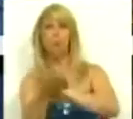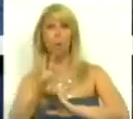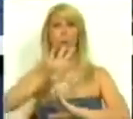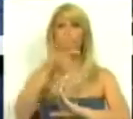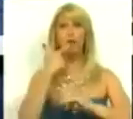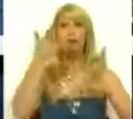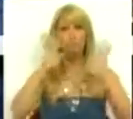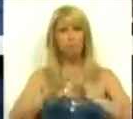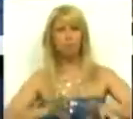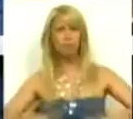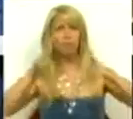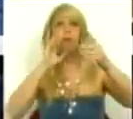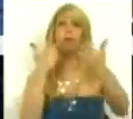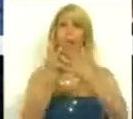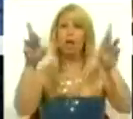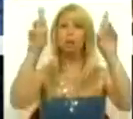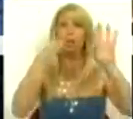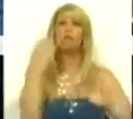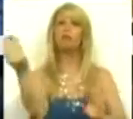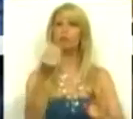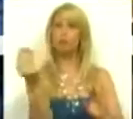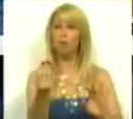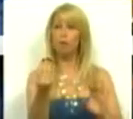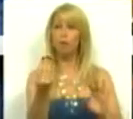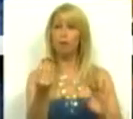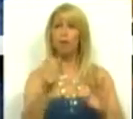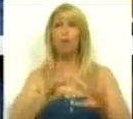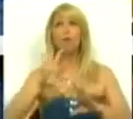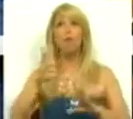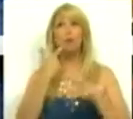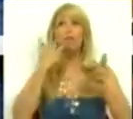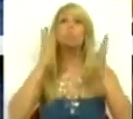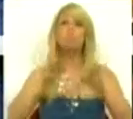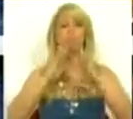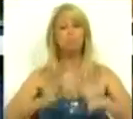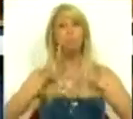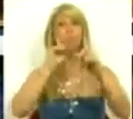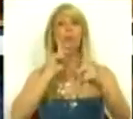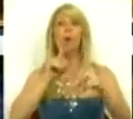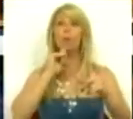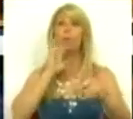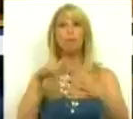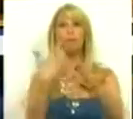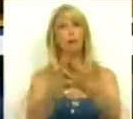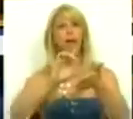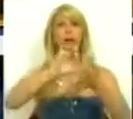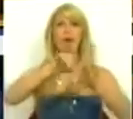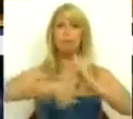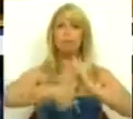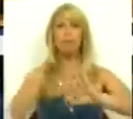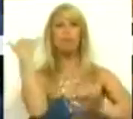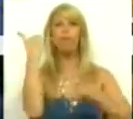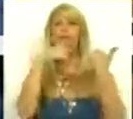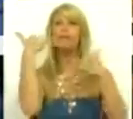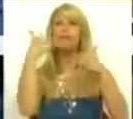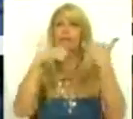crescer para dar esperança aos jovens. O país precisa de crescer para dar oportunidades de projetos de